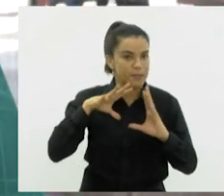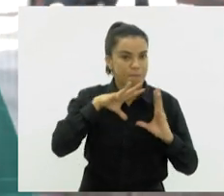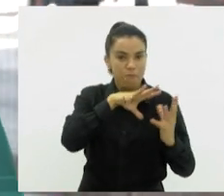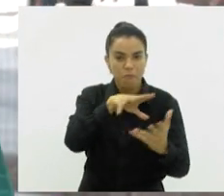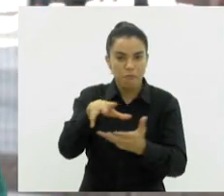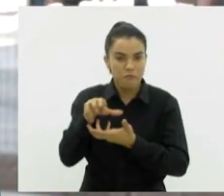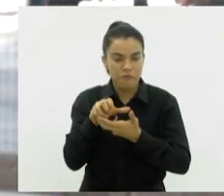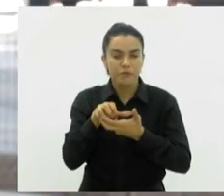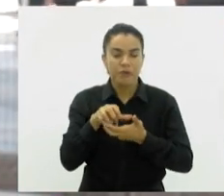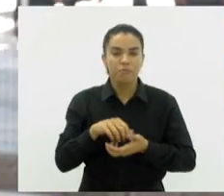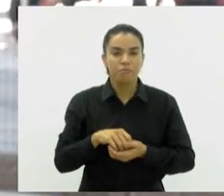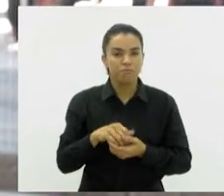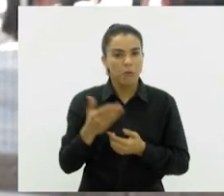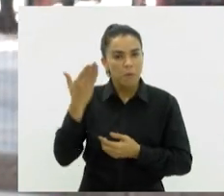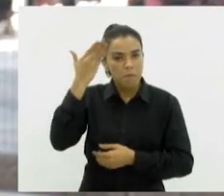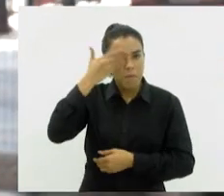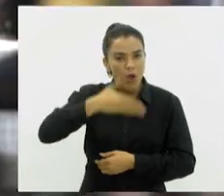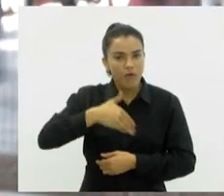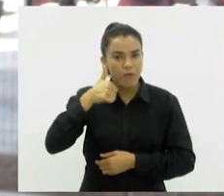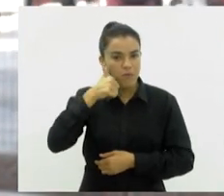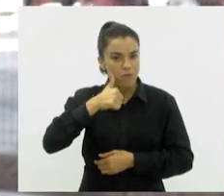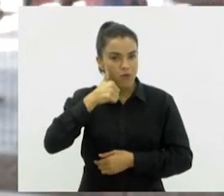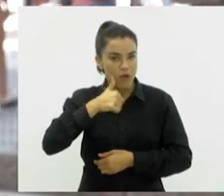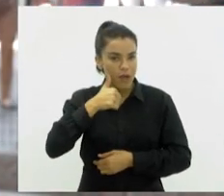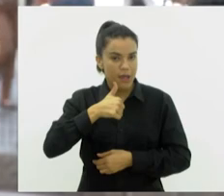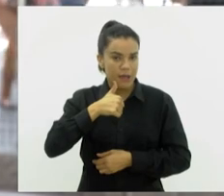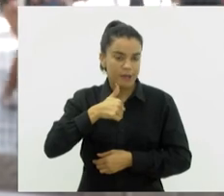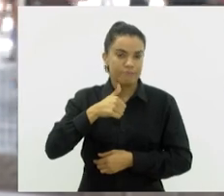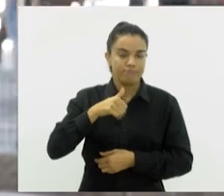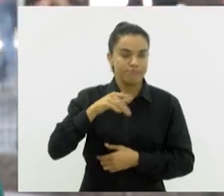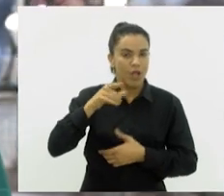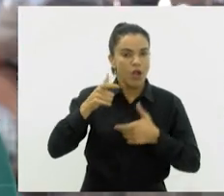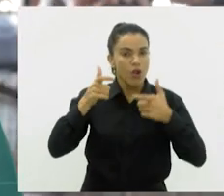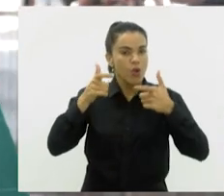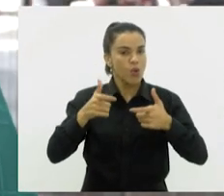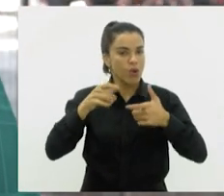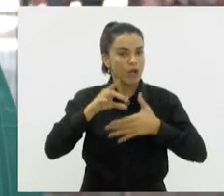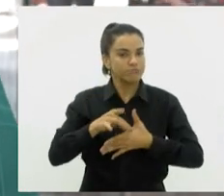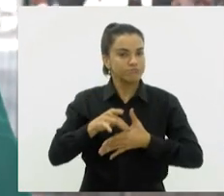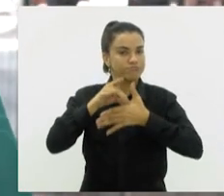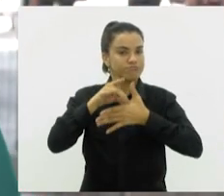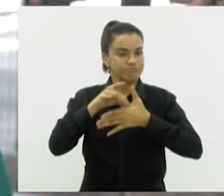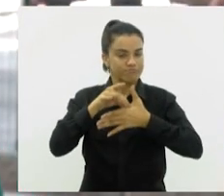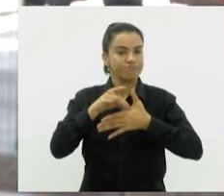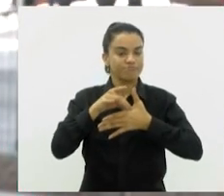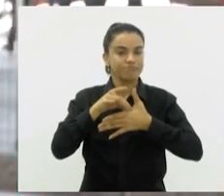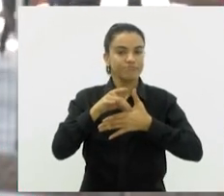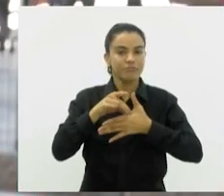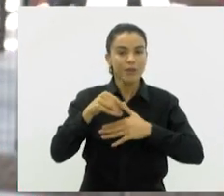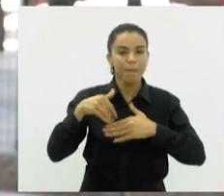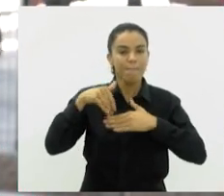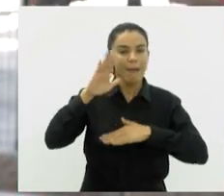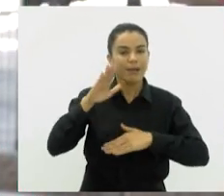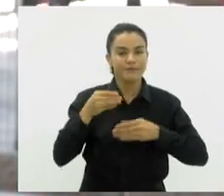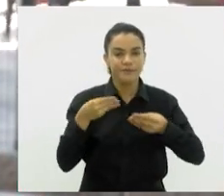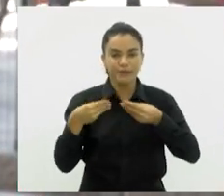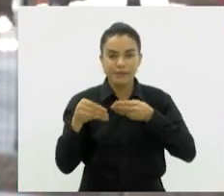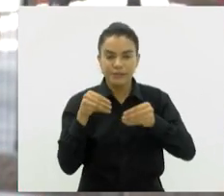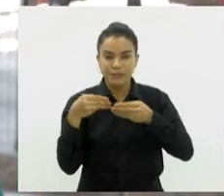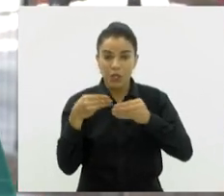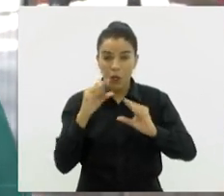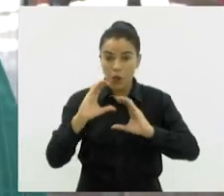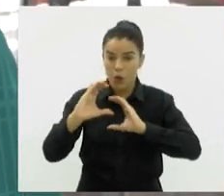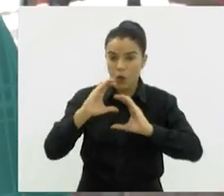mundiais demonstram que mulher mulheres em posição de liderança em especial elas são mais flexíveis tem uma